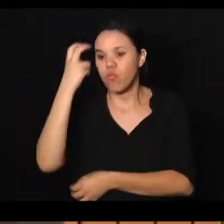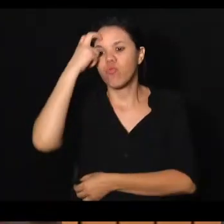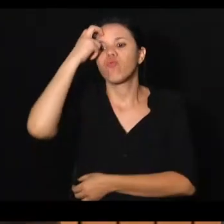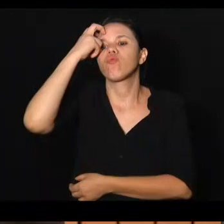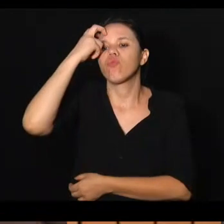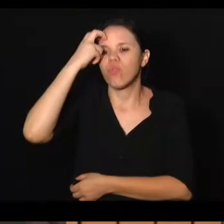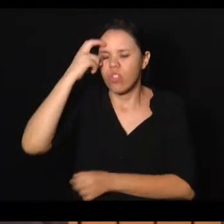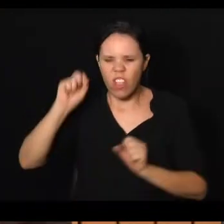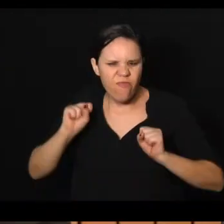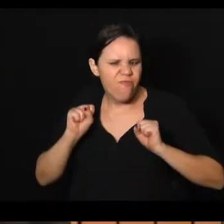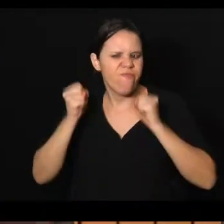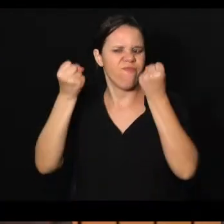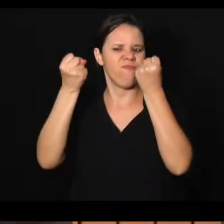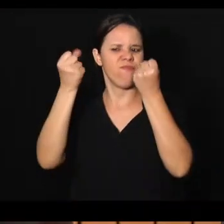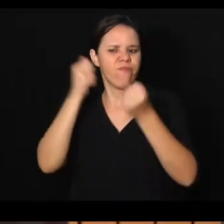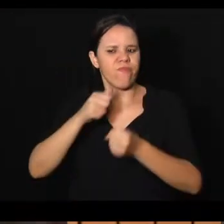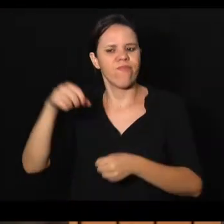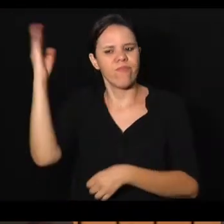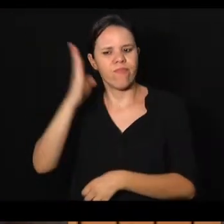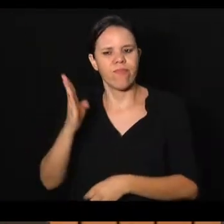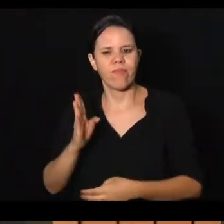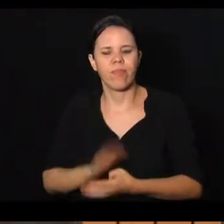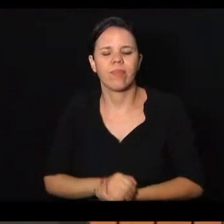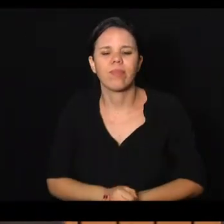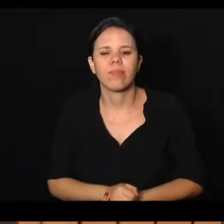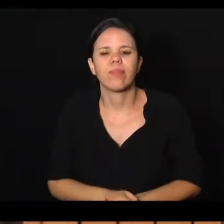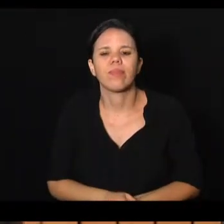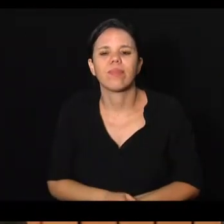em defesa da mulher no Brasil.